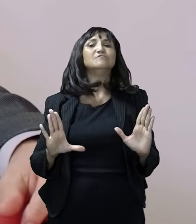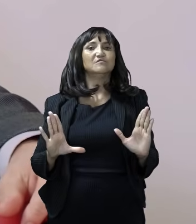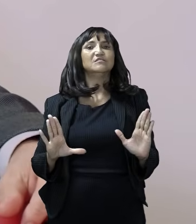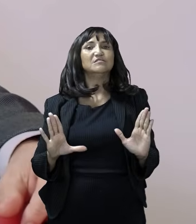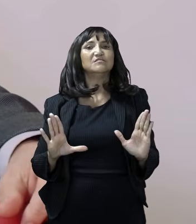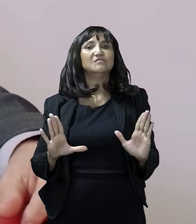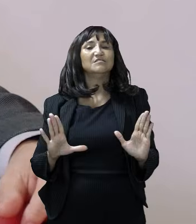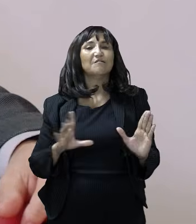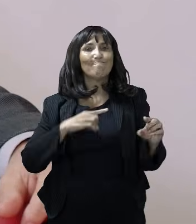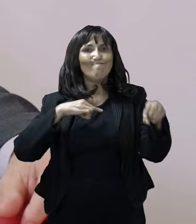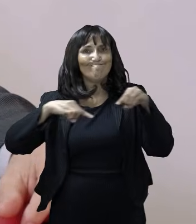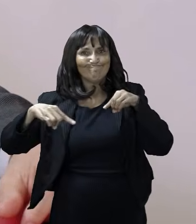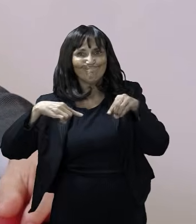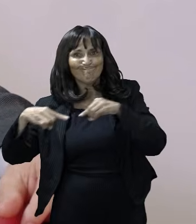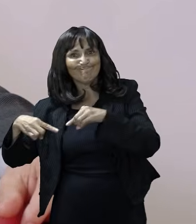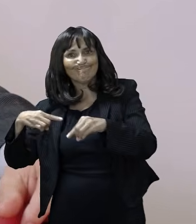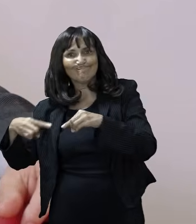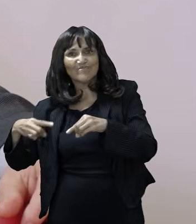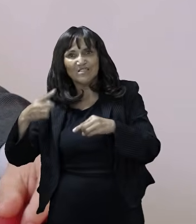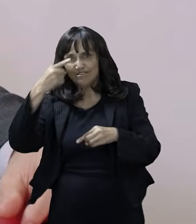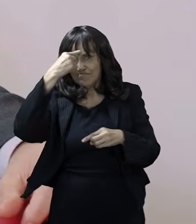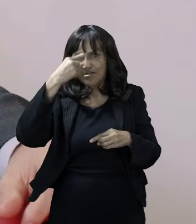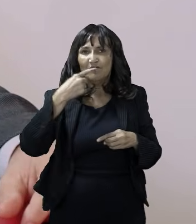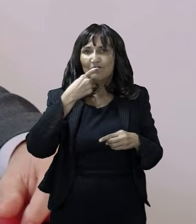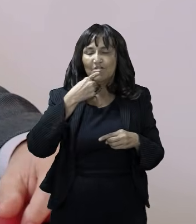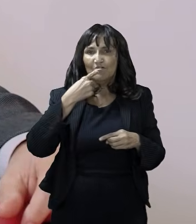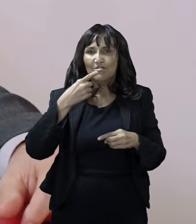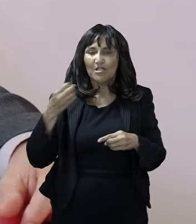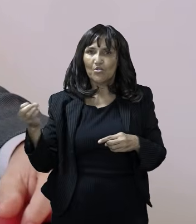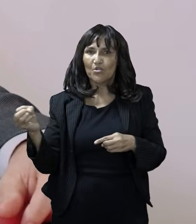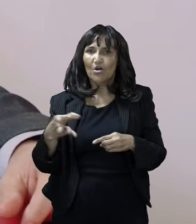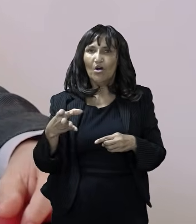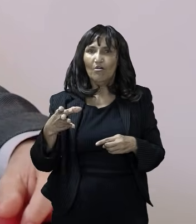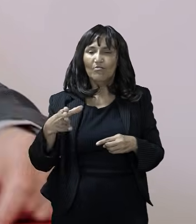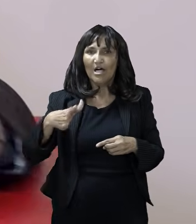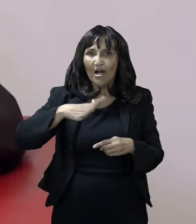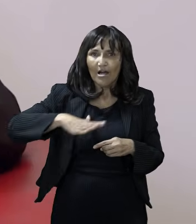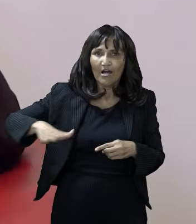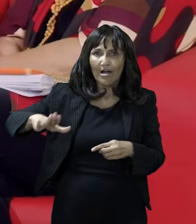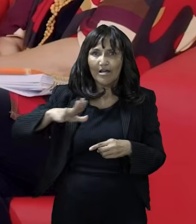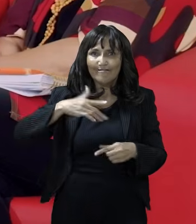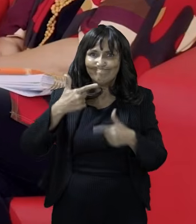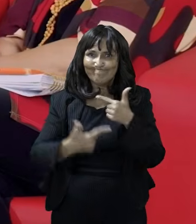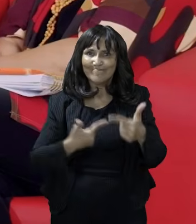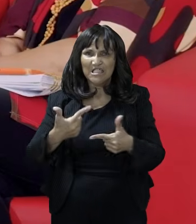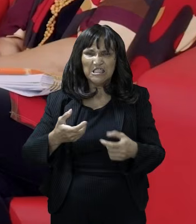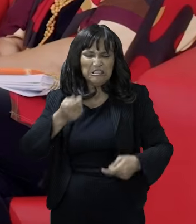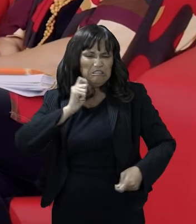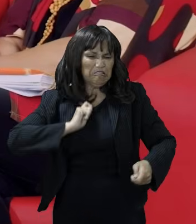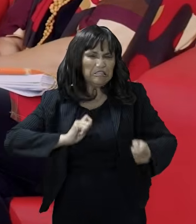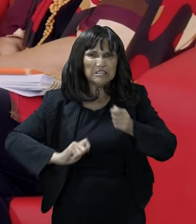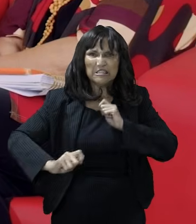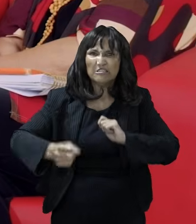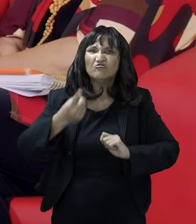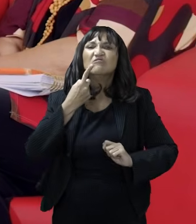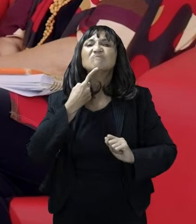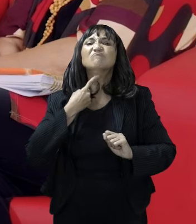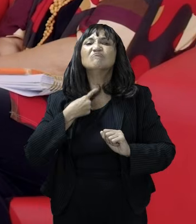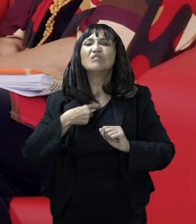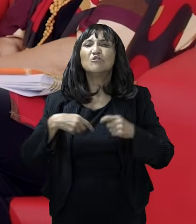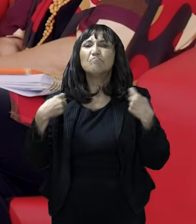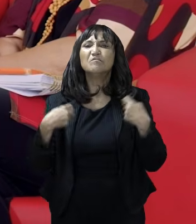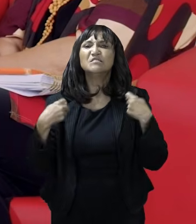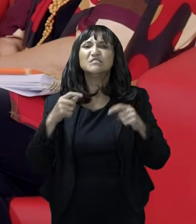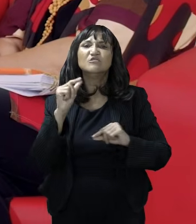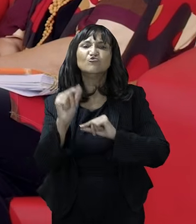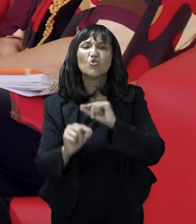o debate desse perfil da nova classe trabalhadora, os seus anseios, as suas necessidades, o debate